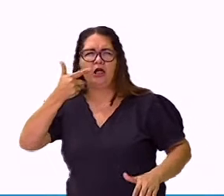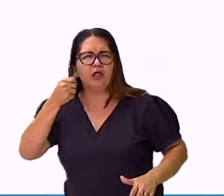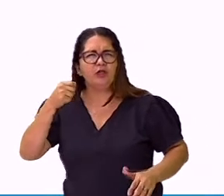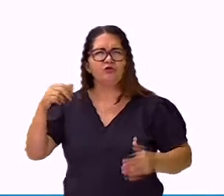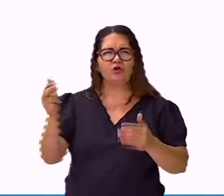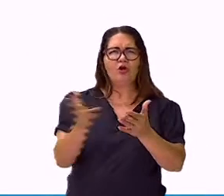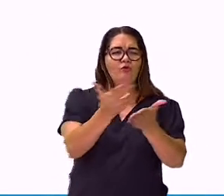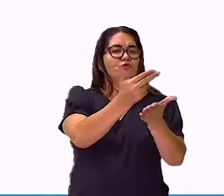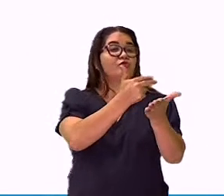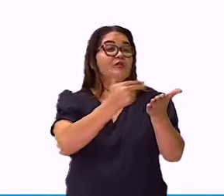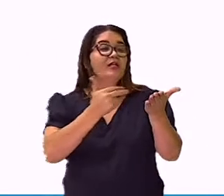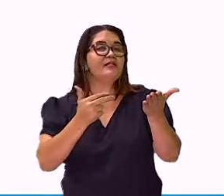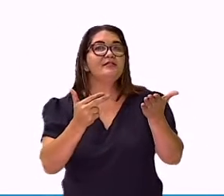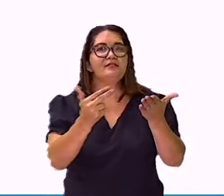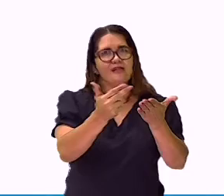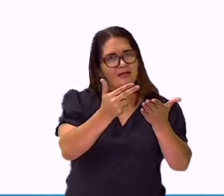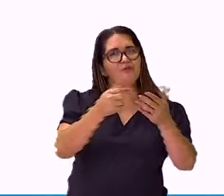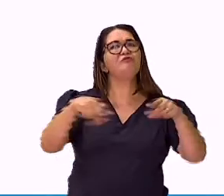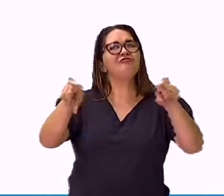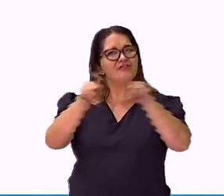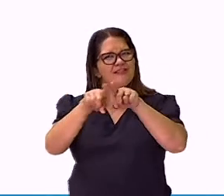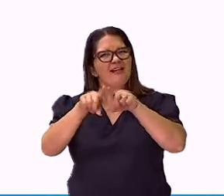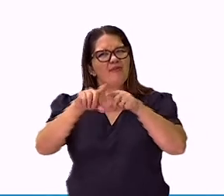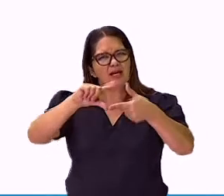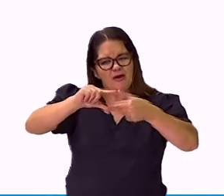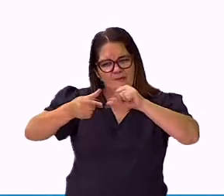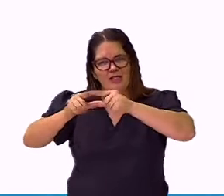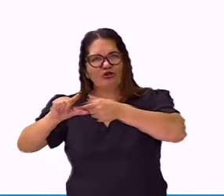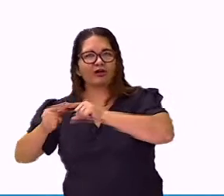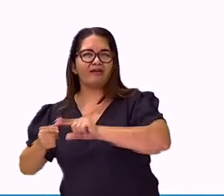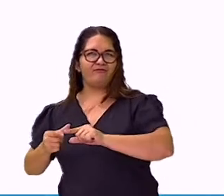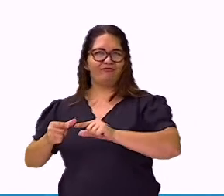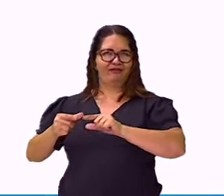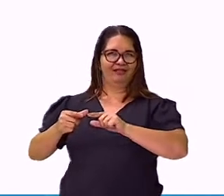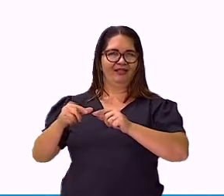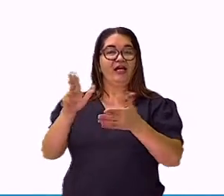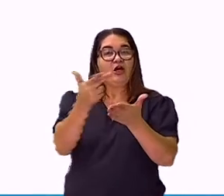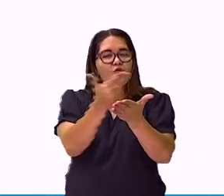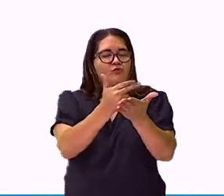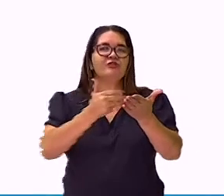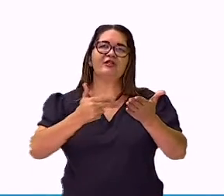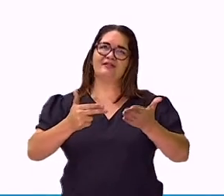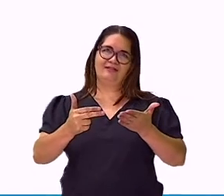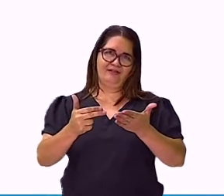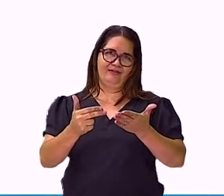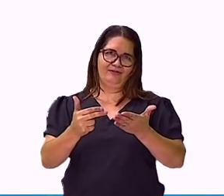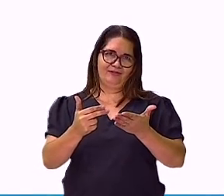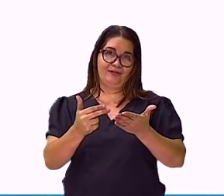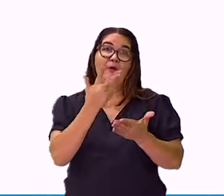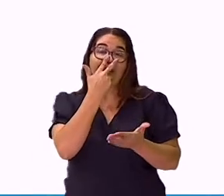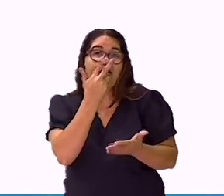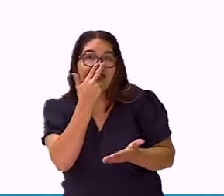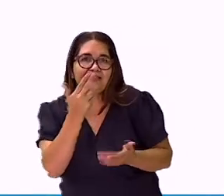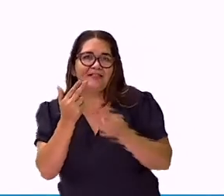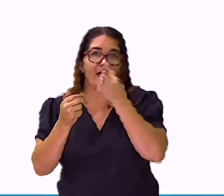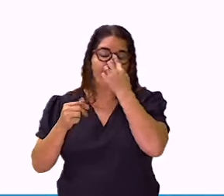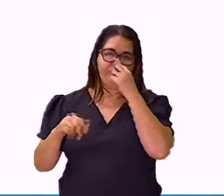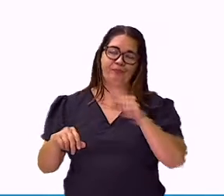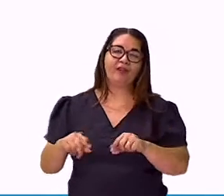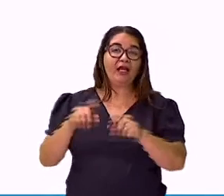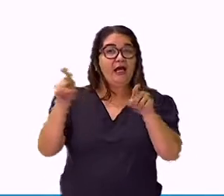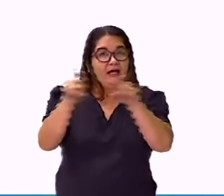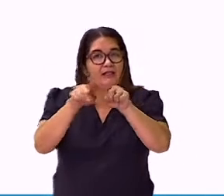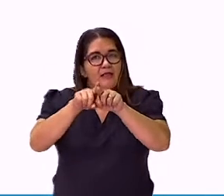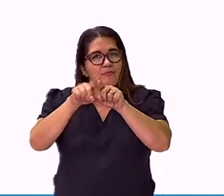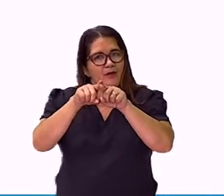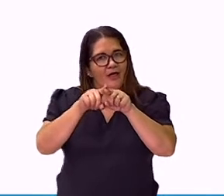formam um labirinto geográfico ou com elementos da natureza. Uma outra questão também